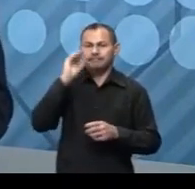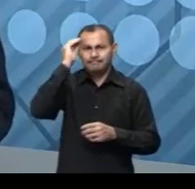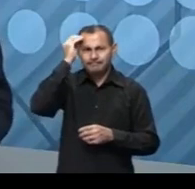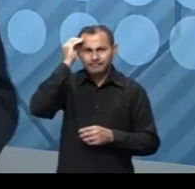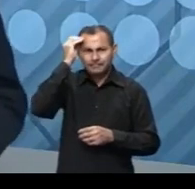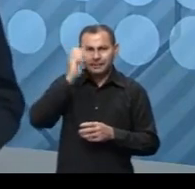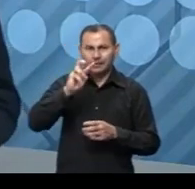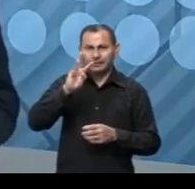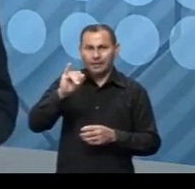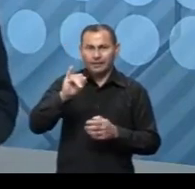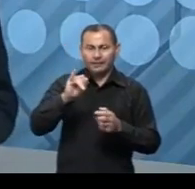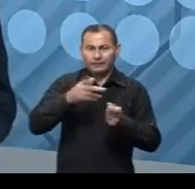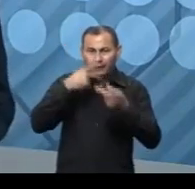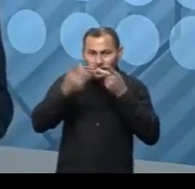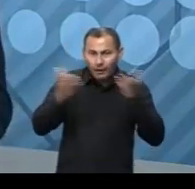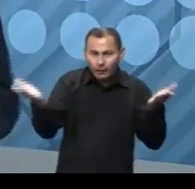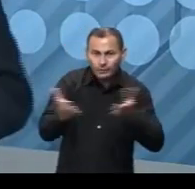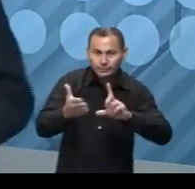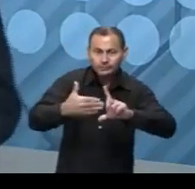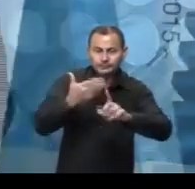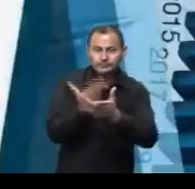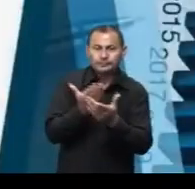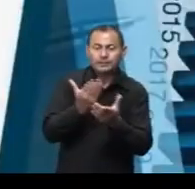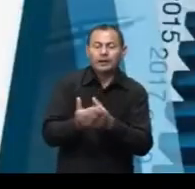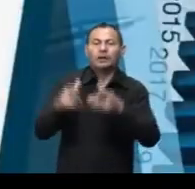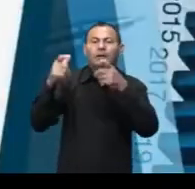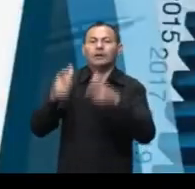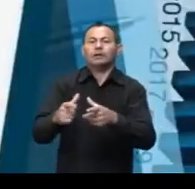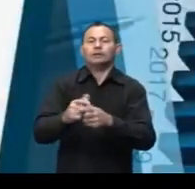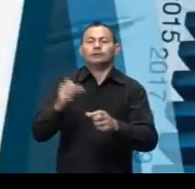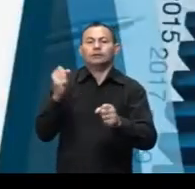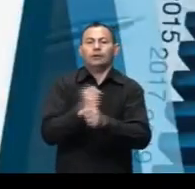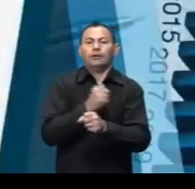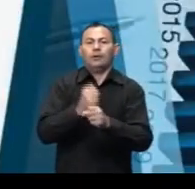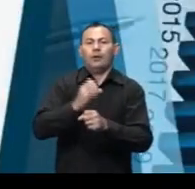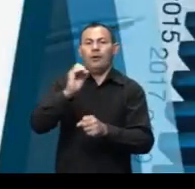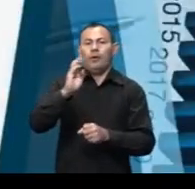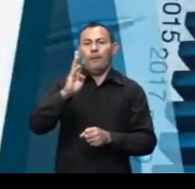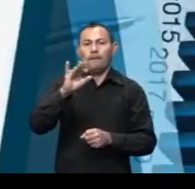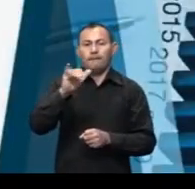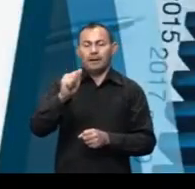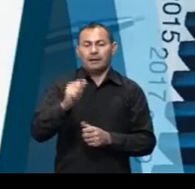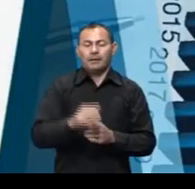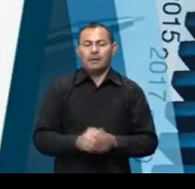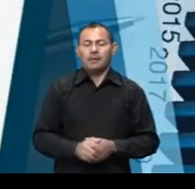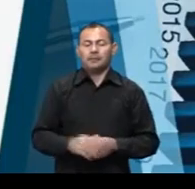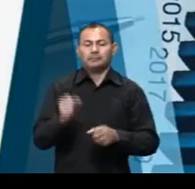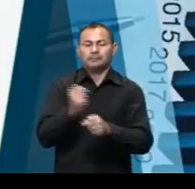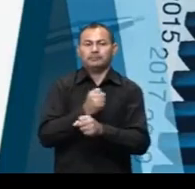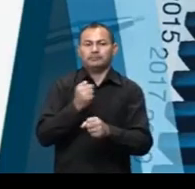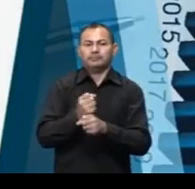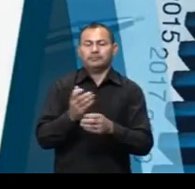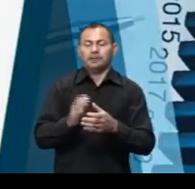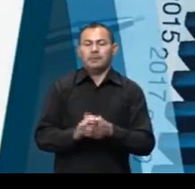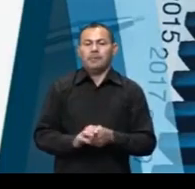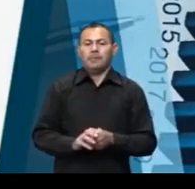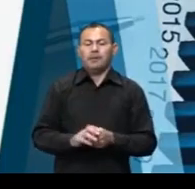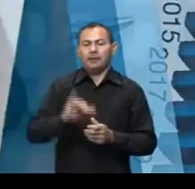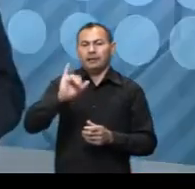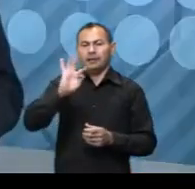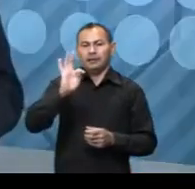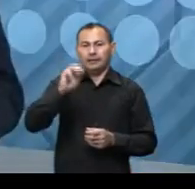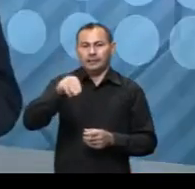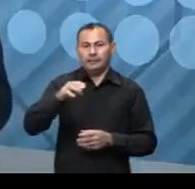noção. A gente vai falar hoje na aula sobre a locação de obra, tá? Locação de obra é um